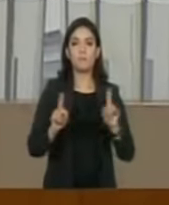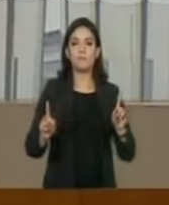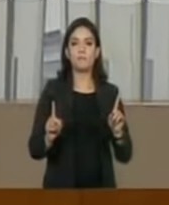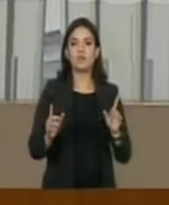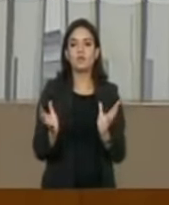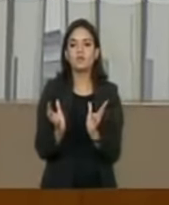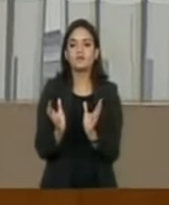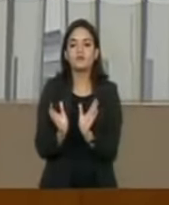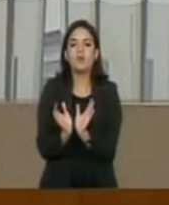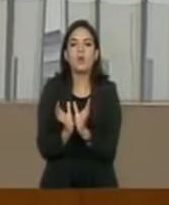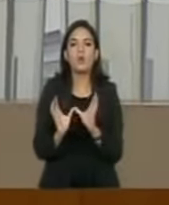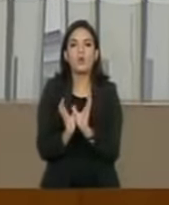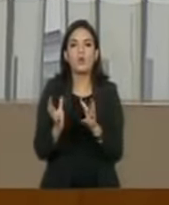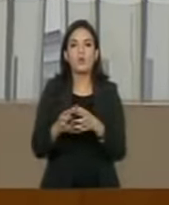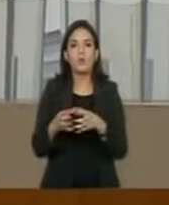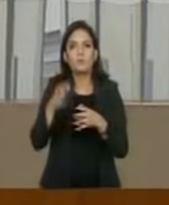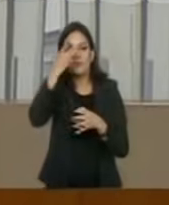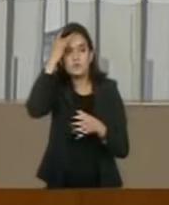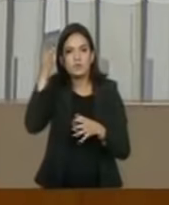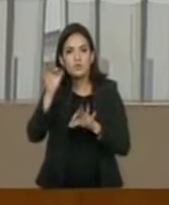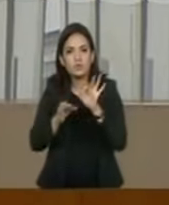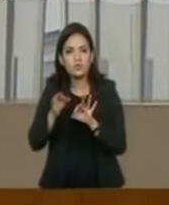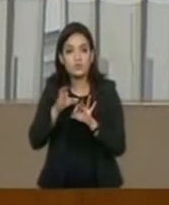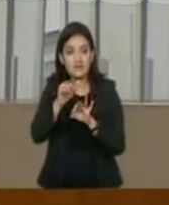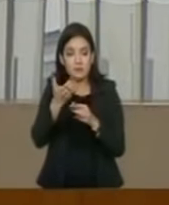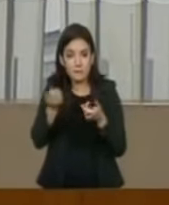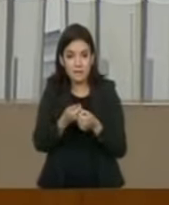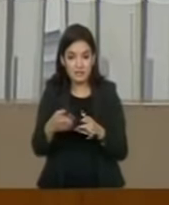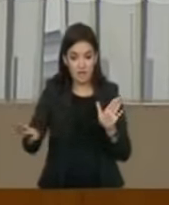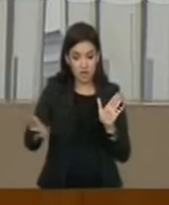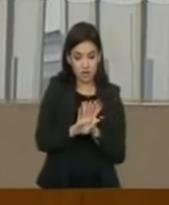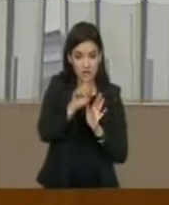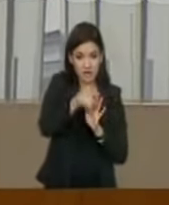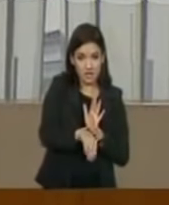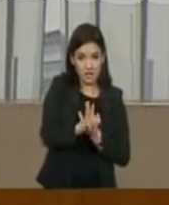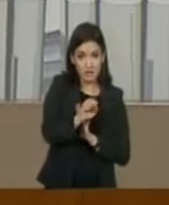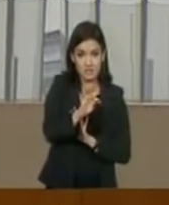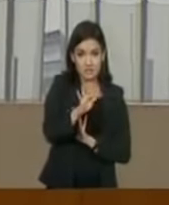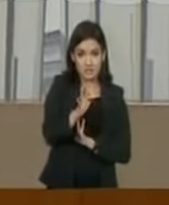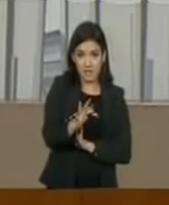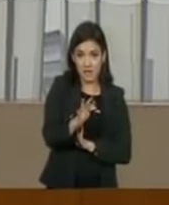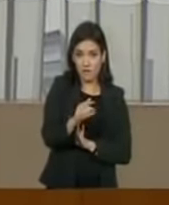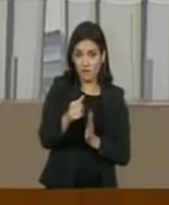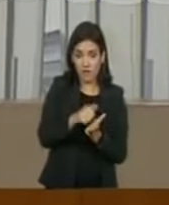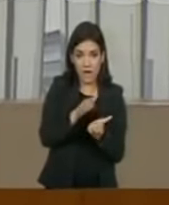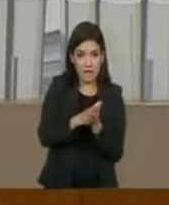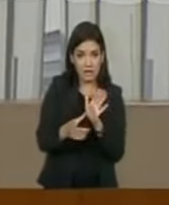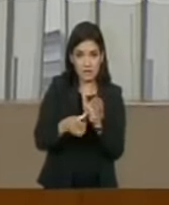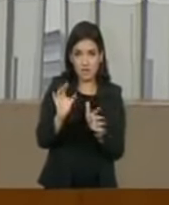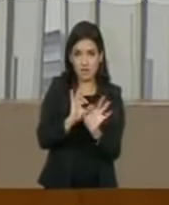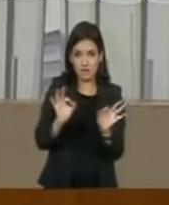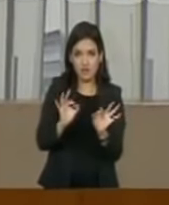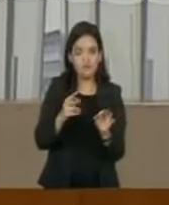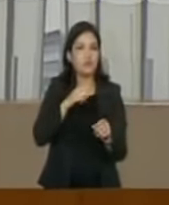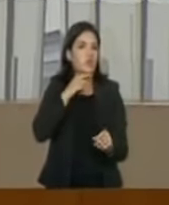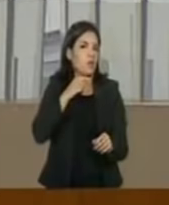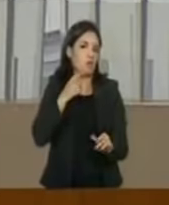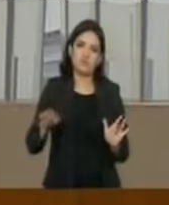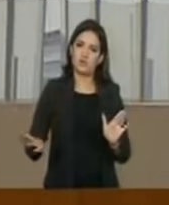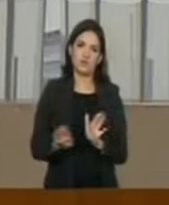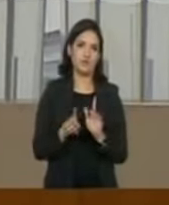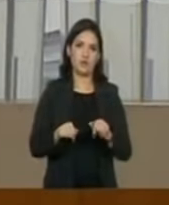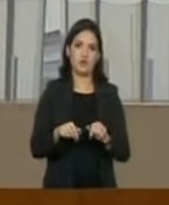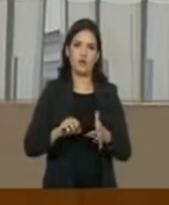precisa ter ciência que se dirigirem aqui a corte sem um prévio cadastramento não terão como aqui chegar